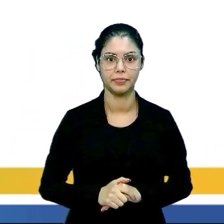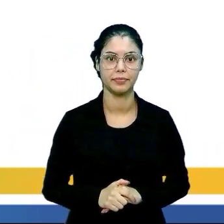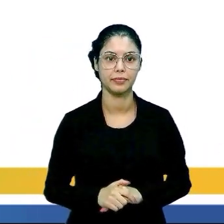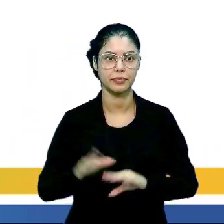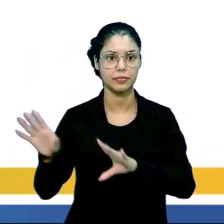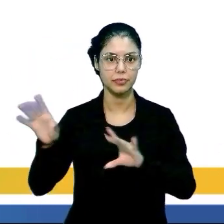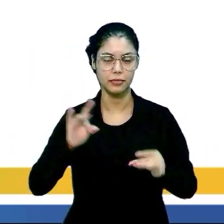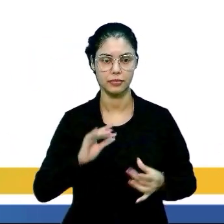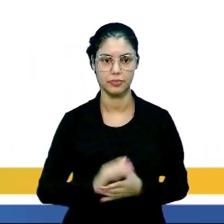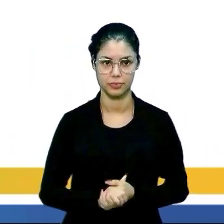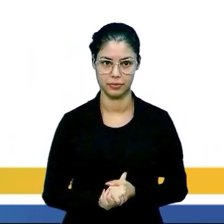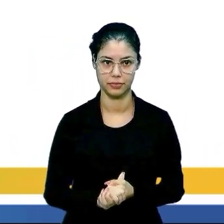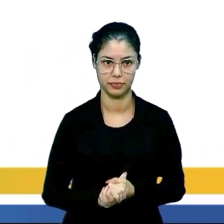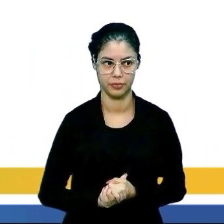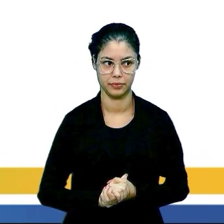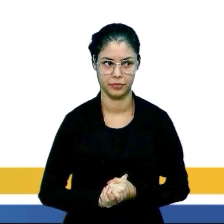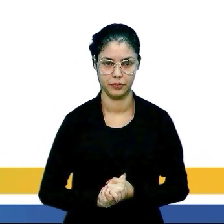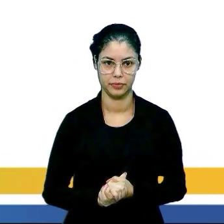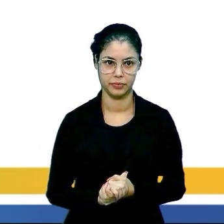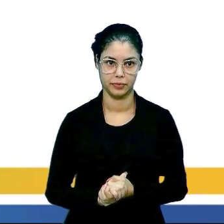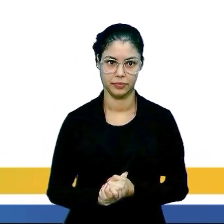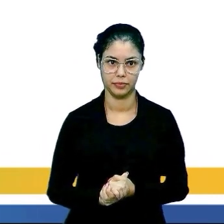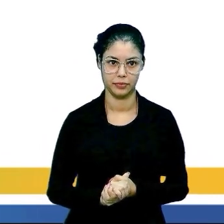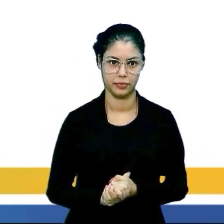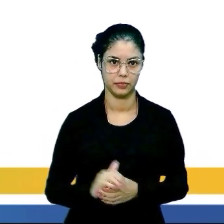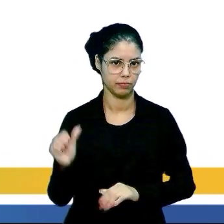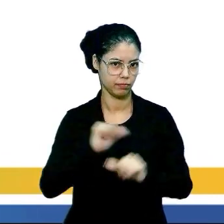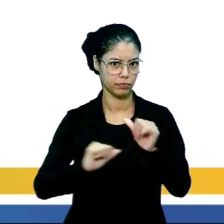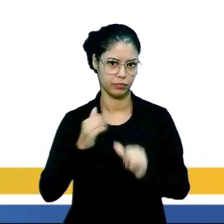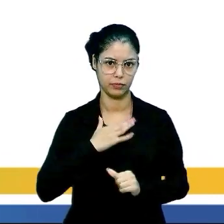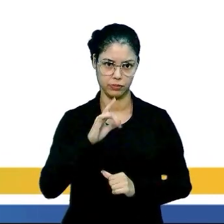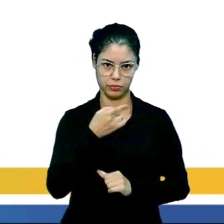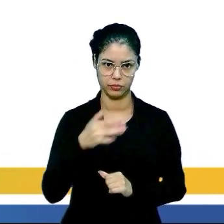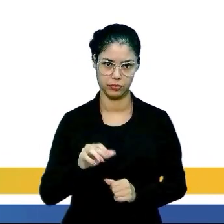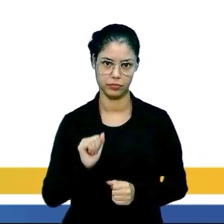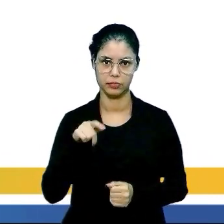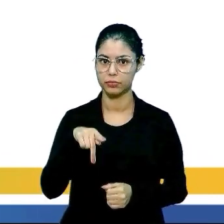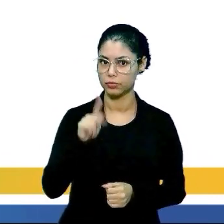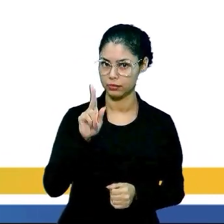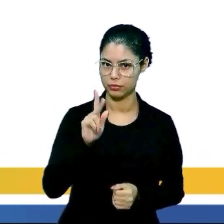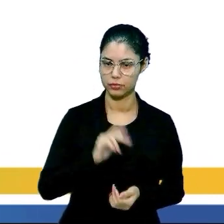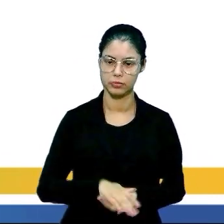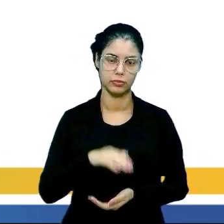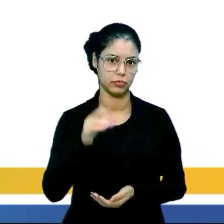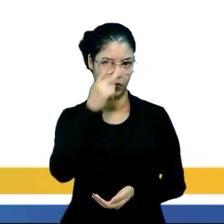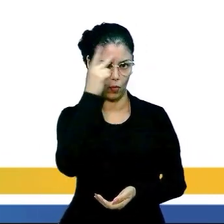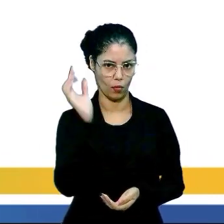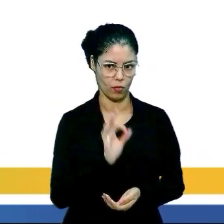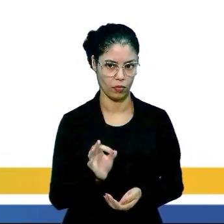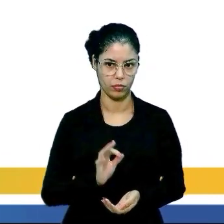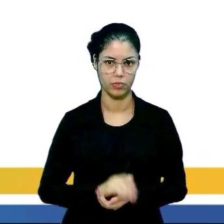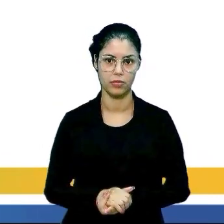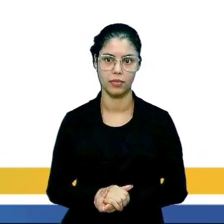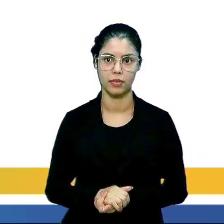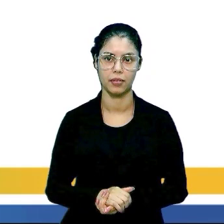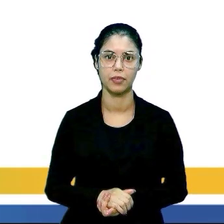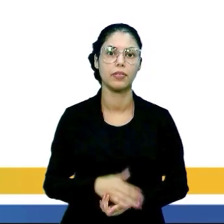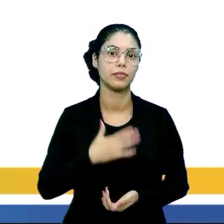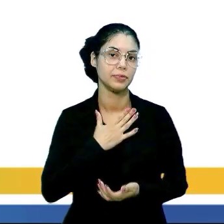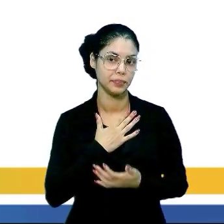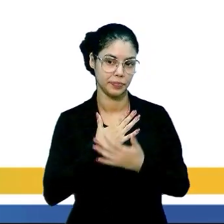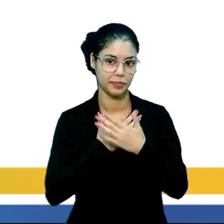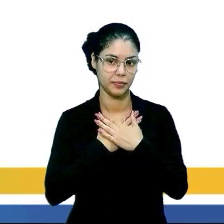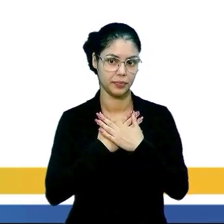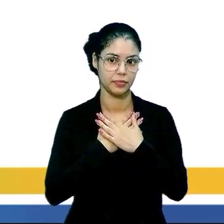interessante trazer. A primeira: não troco o meu oxente pelo ok de ninguém. Quer